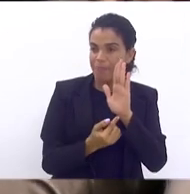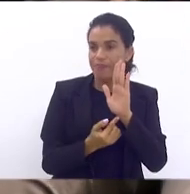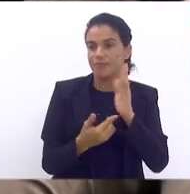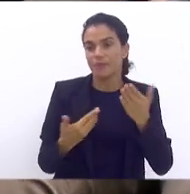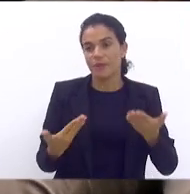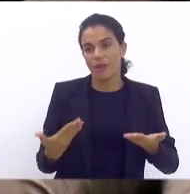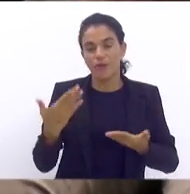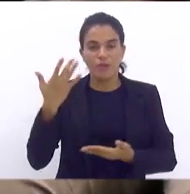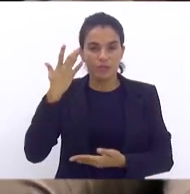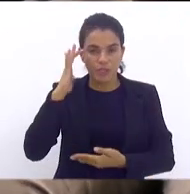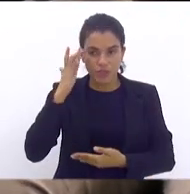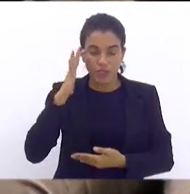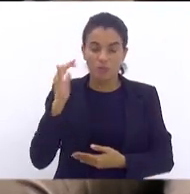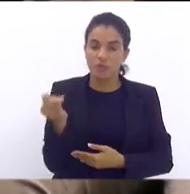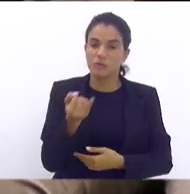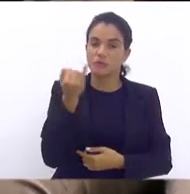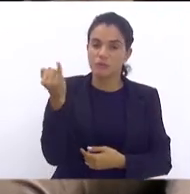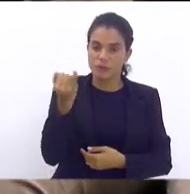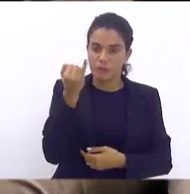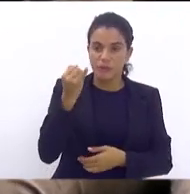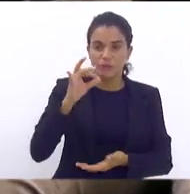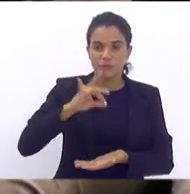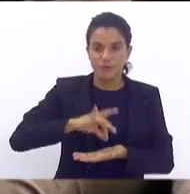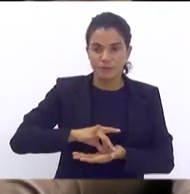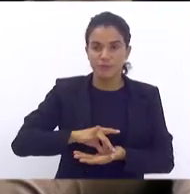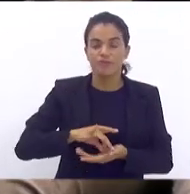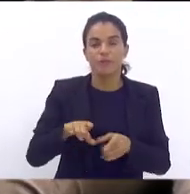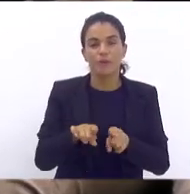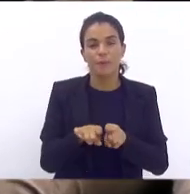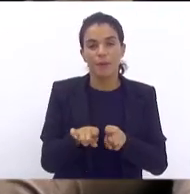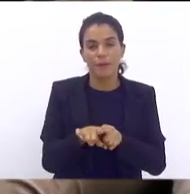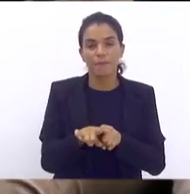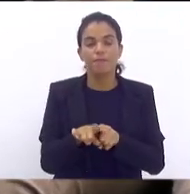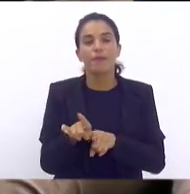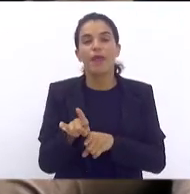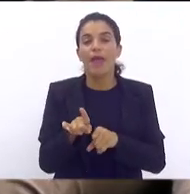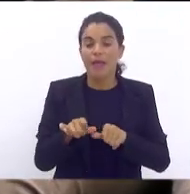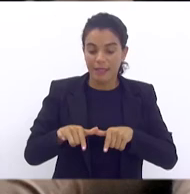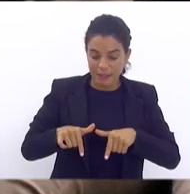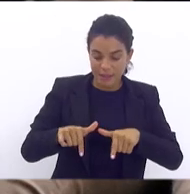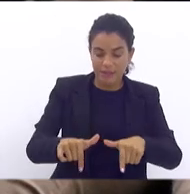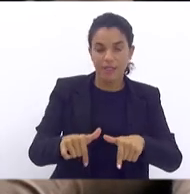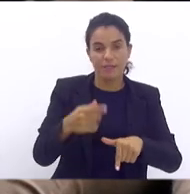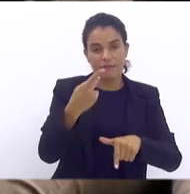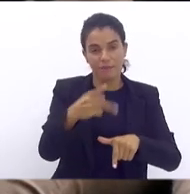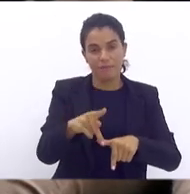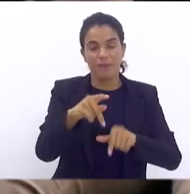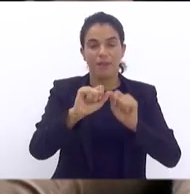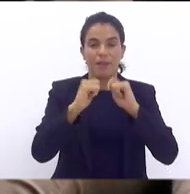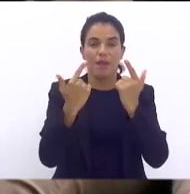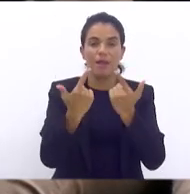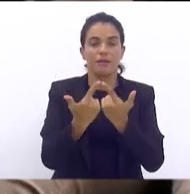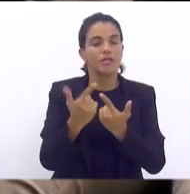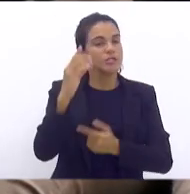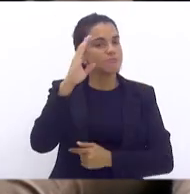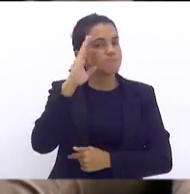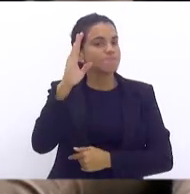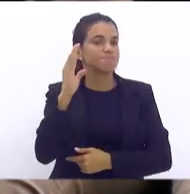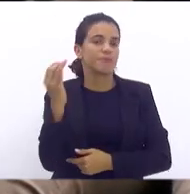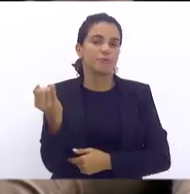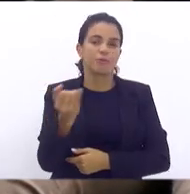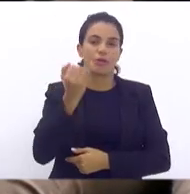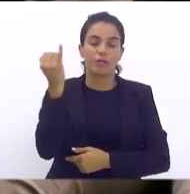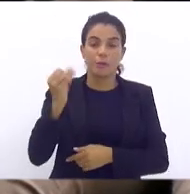nós achamos bastante importante, e como nós falamos desde o início, a iniciativa dessa casa é fundamental para